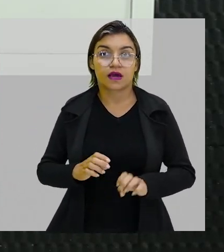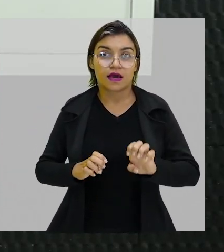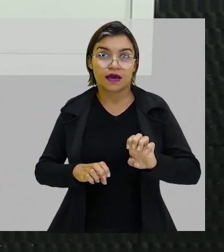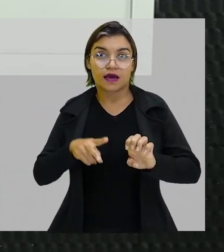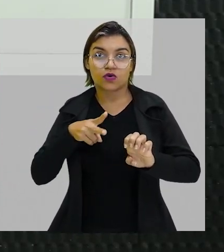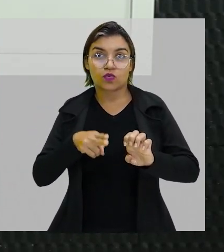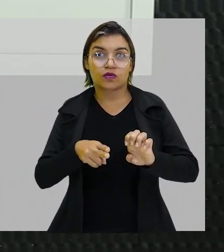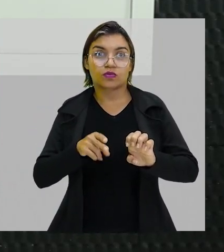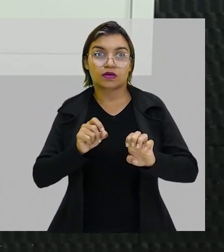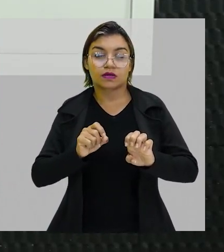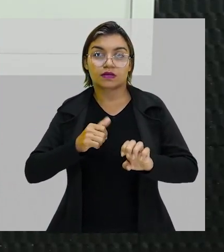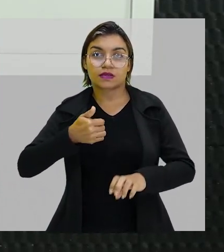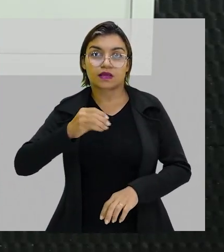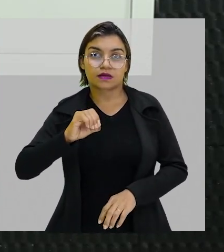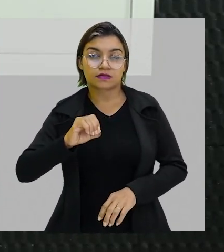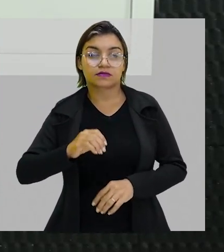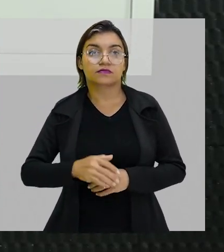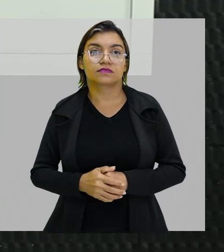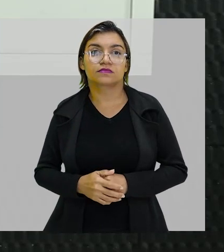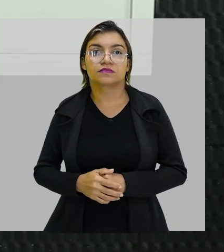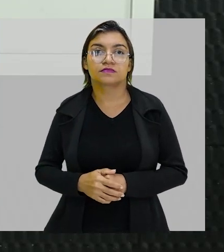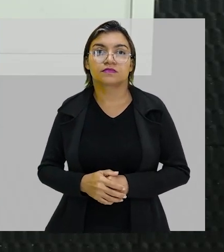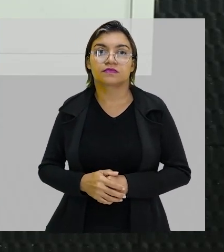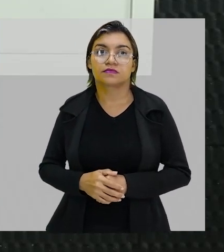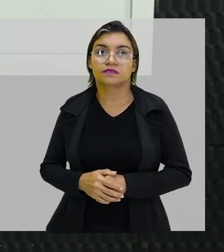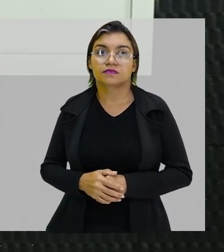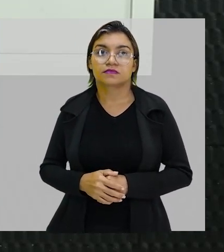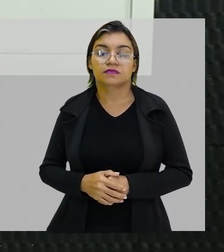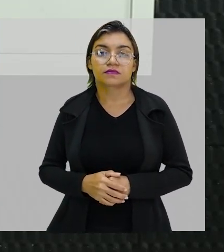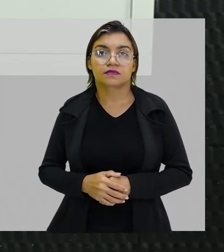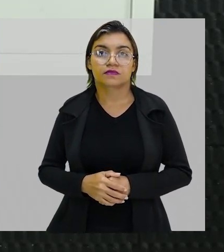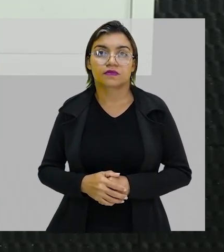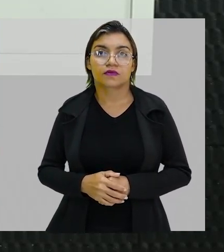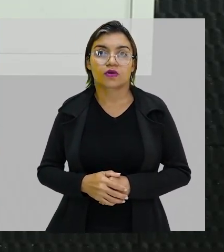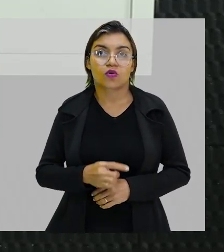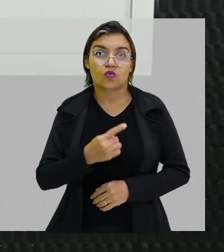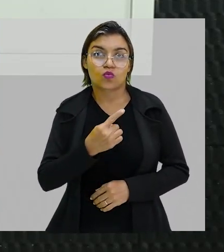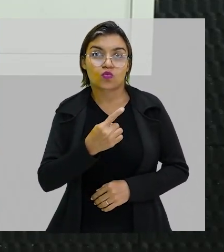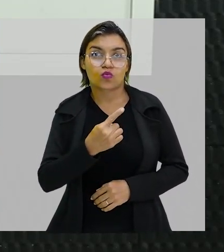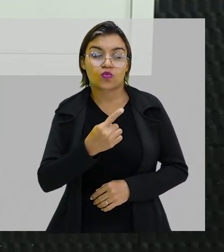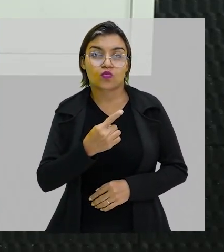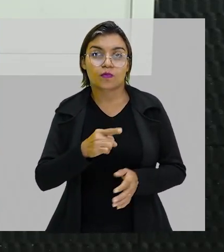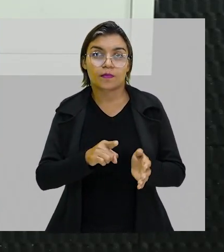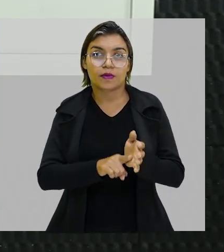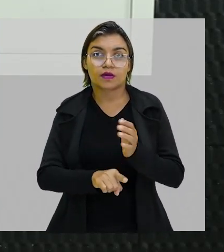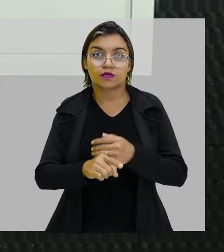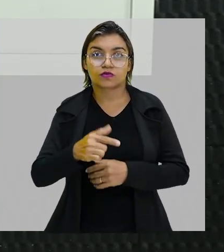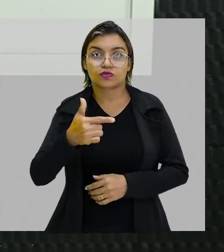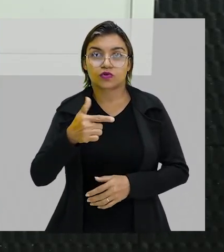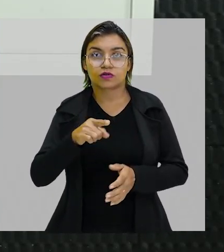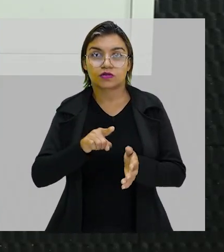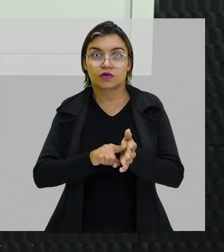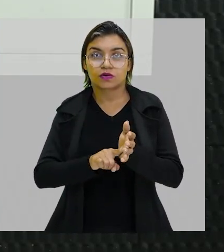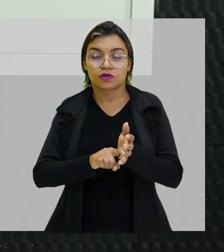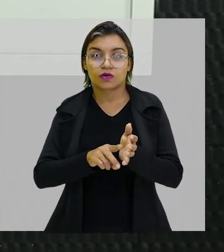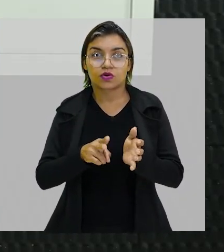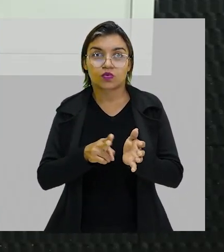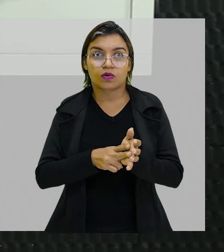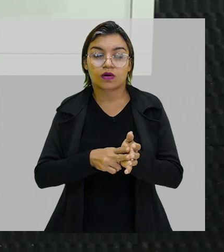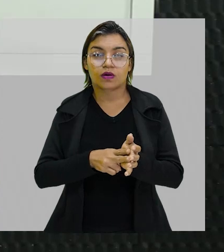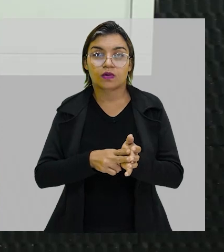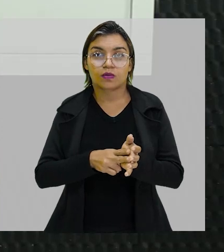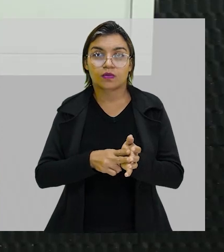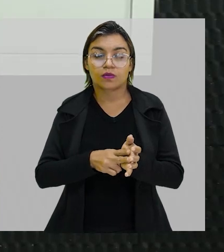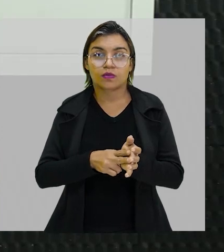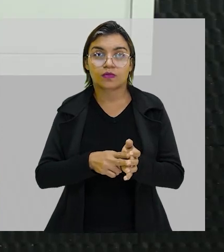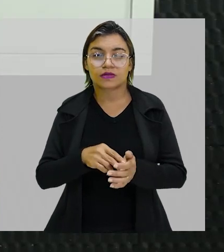expoentes. 1 menos 2 dá menos 1. Menos 1 com menos 2 dá menos 3. Menos 3